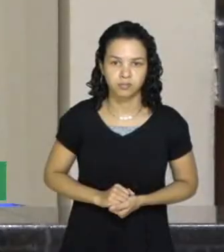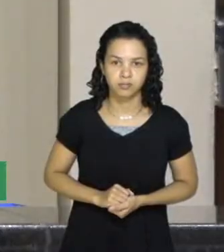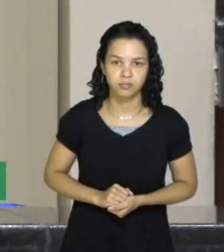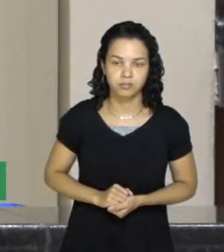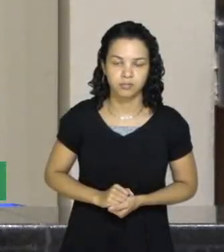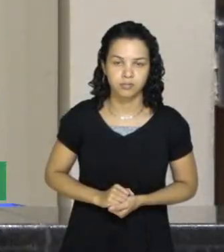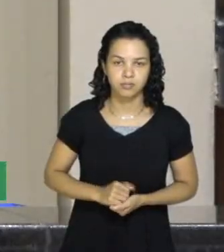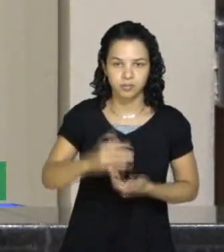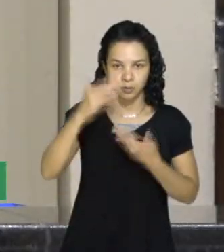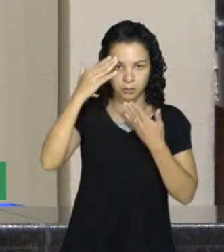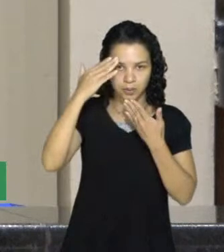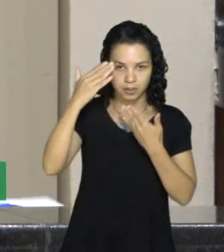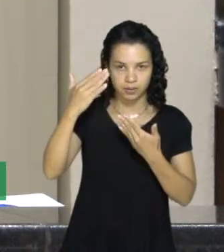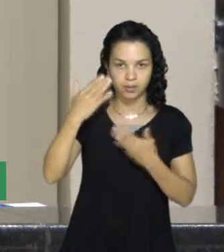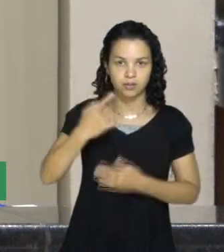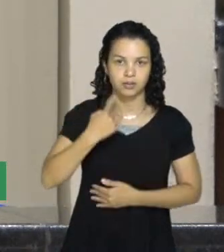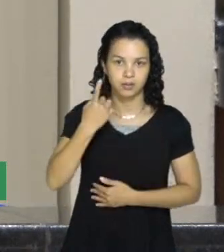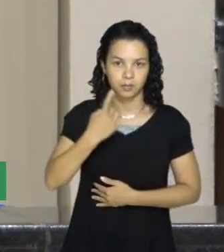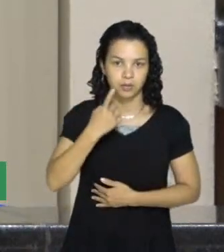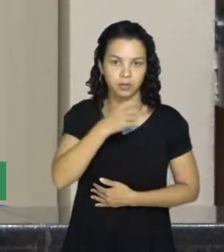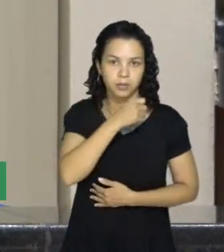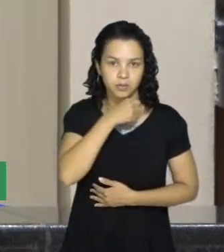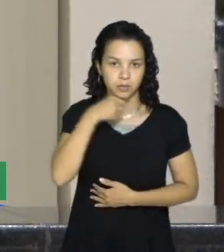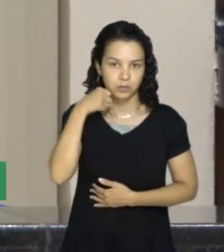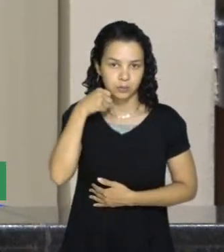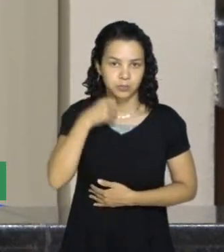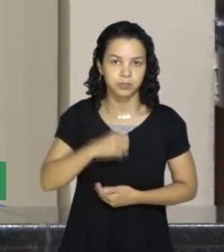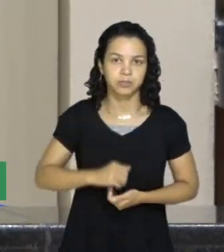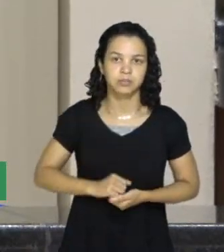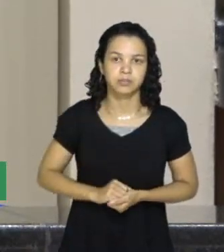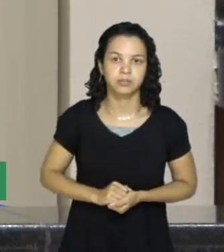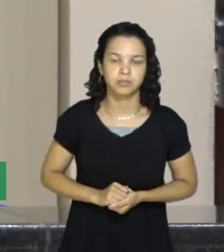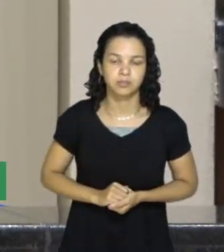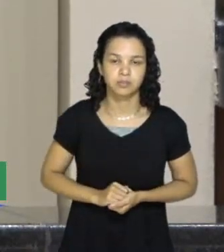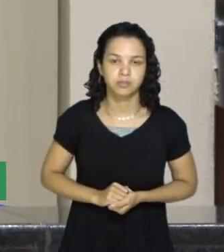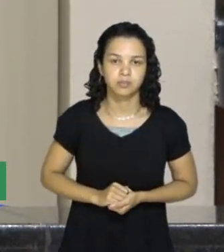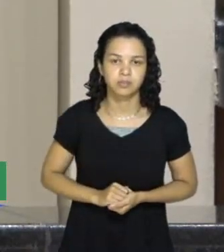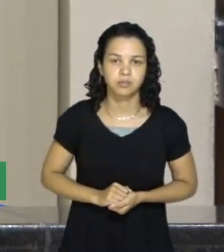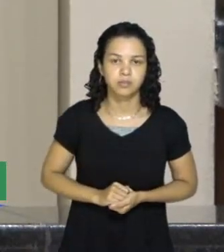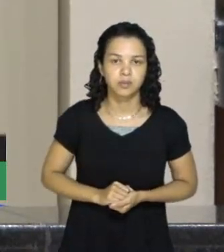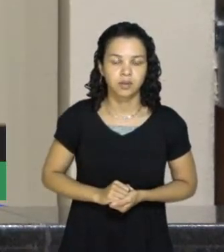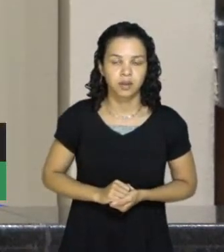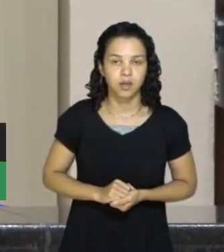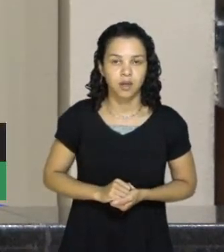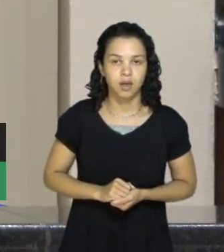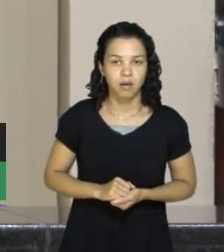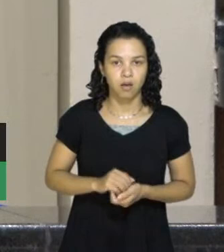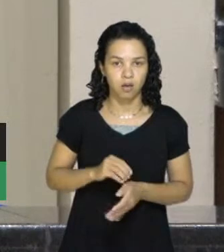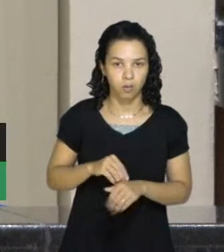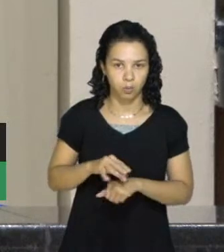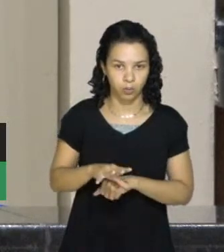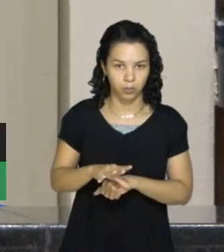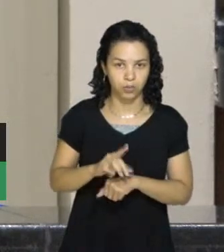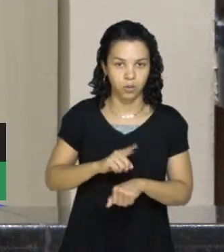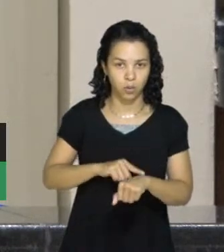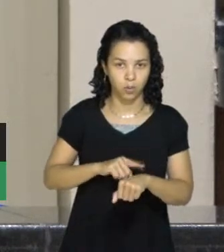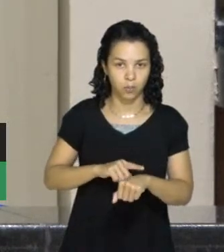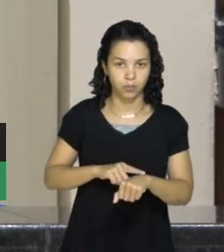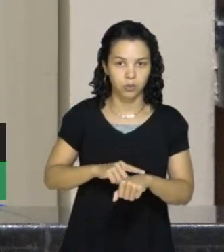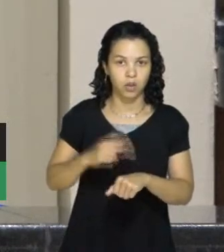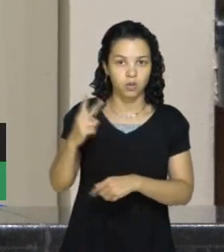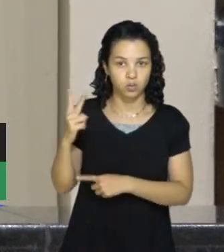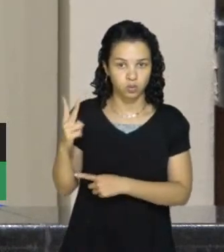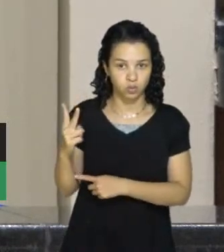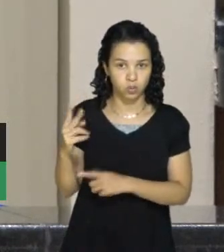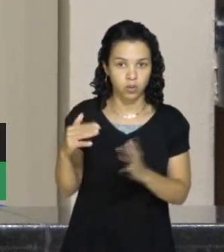Obrigado, deputado Mazzucco. Só para orientar, das 14h às 15h,